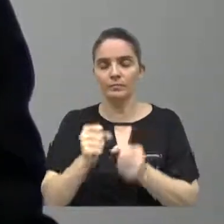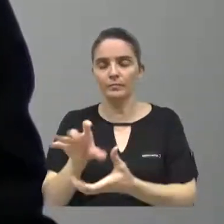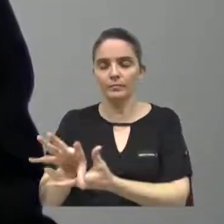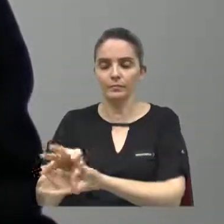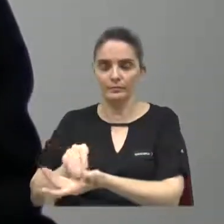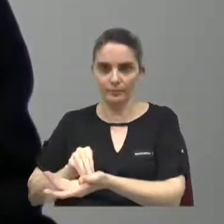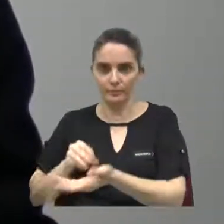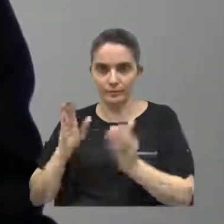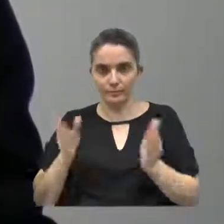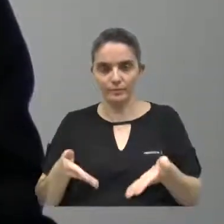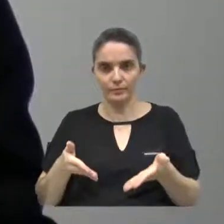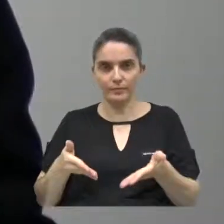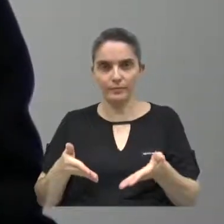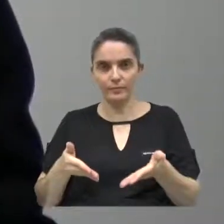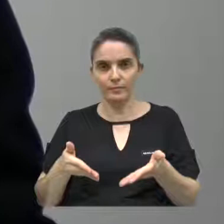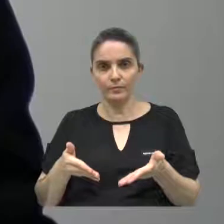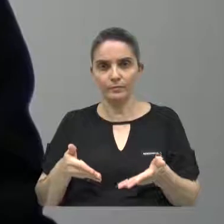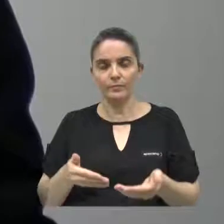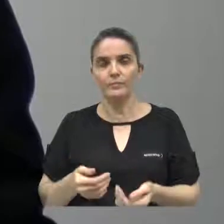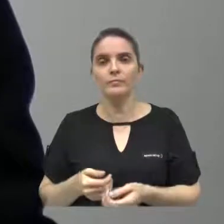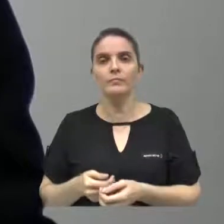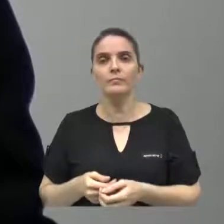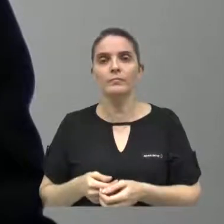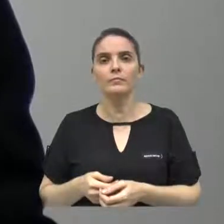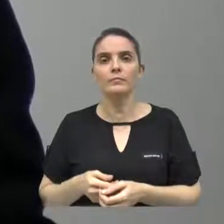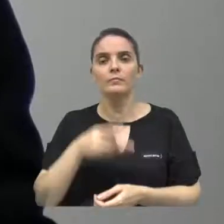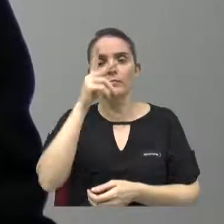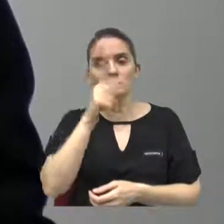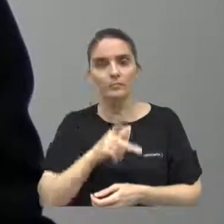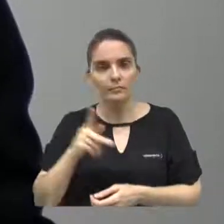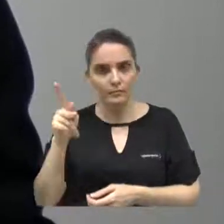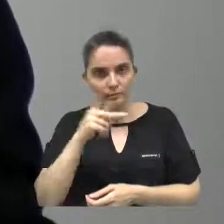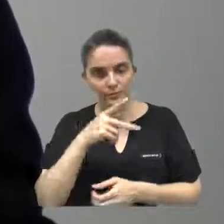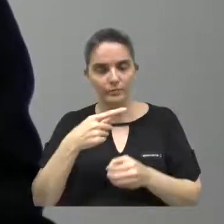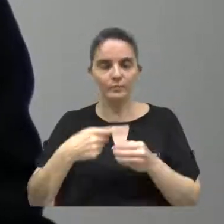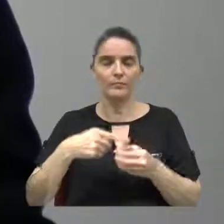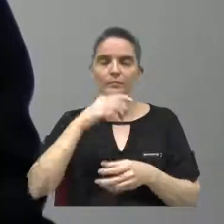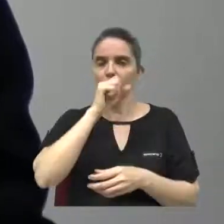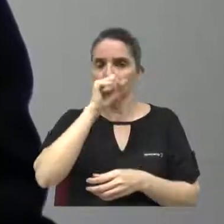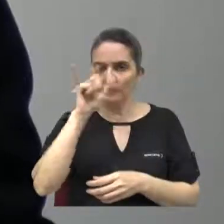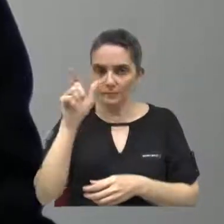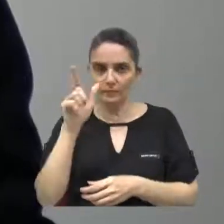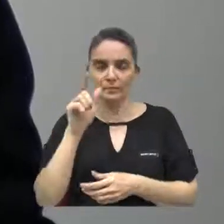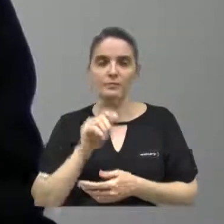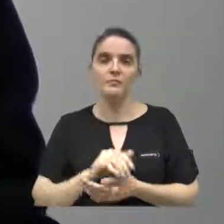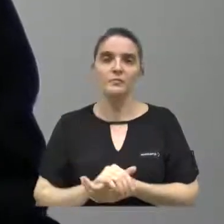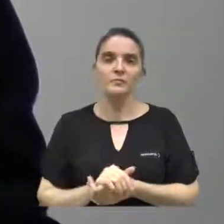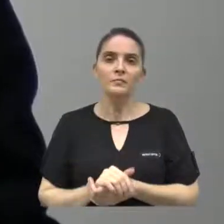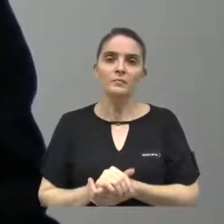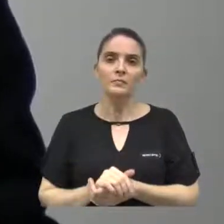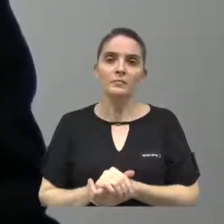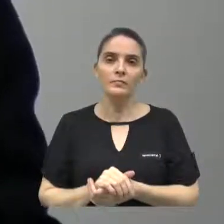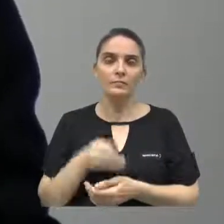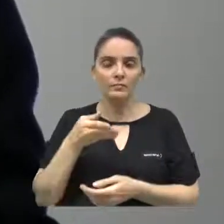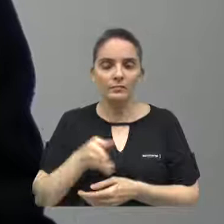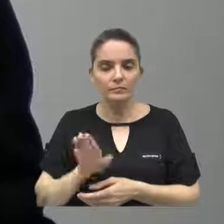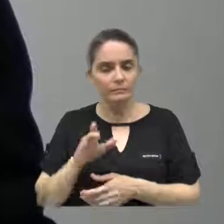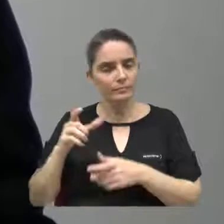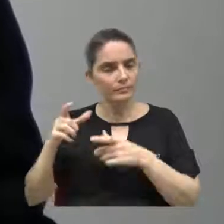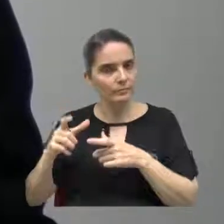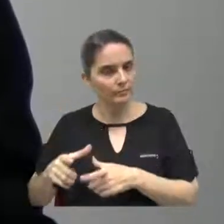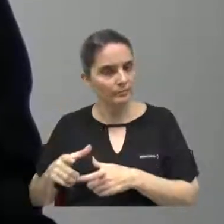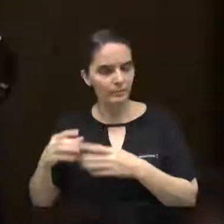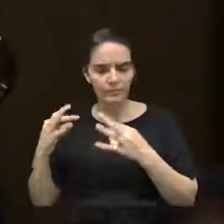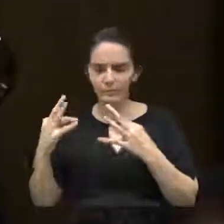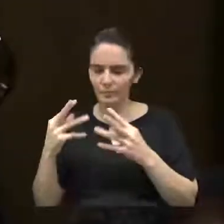seguir e hoje ser o padre aqui na cidade de Limeira, atingindo o bairro e toda a cidade